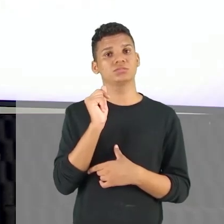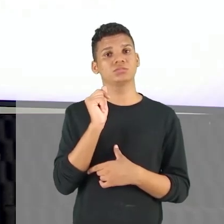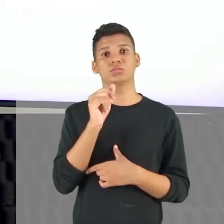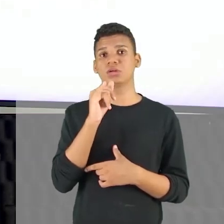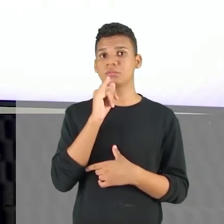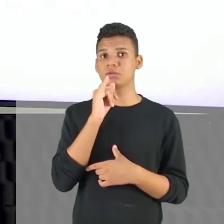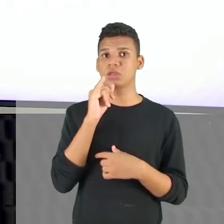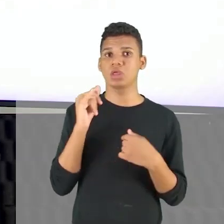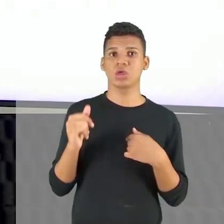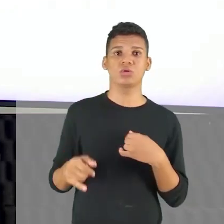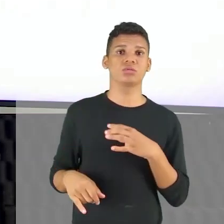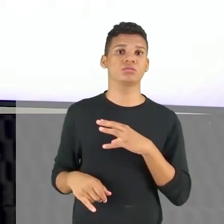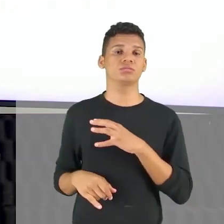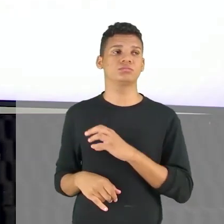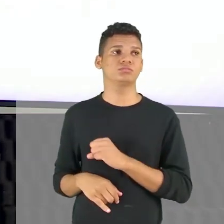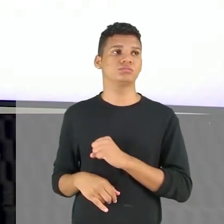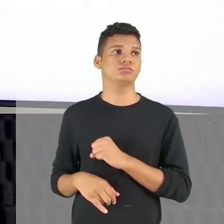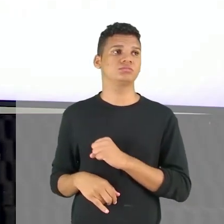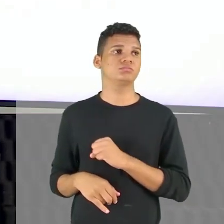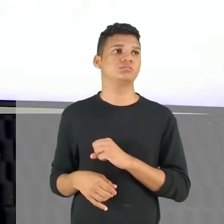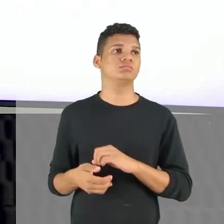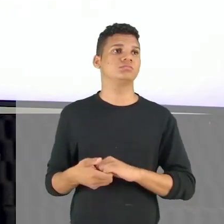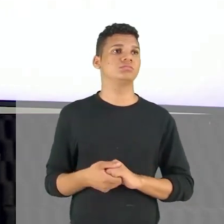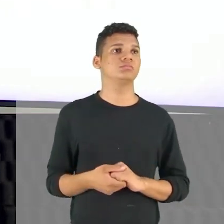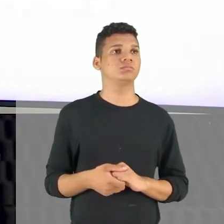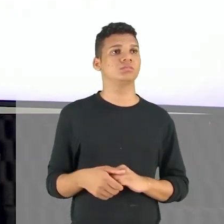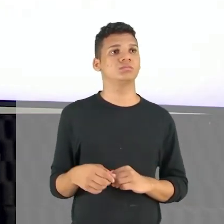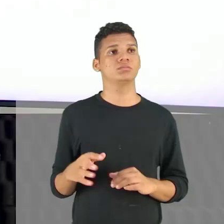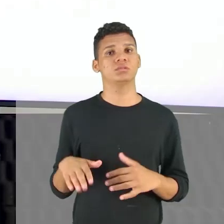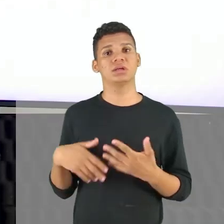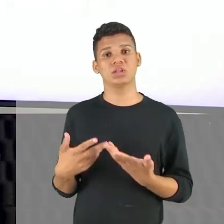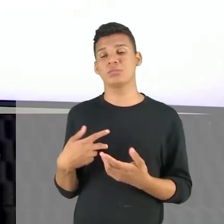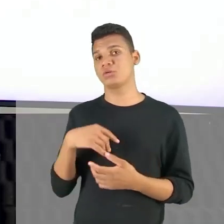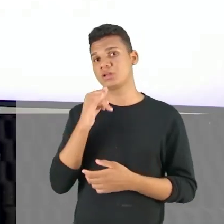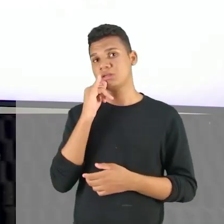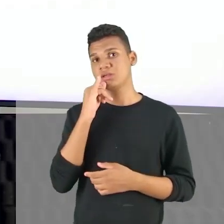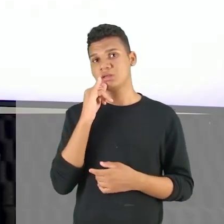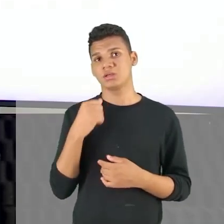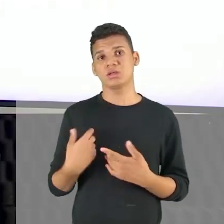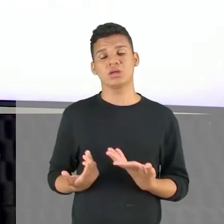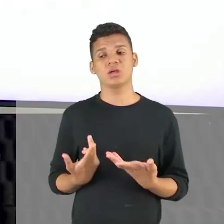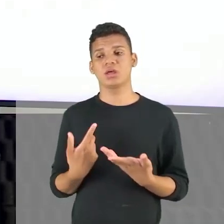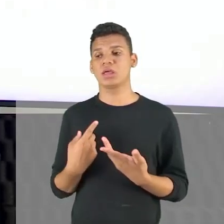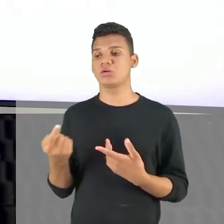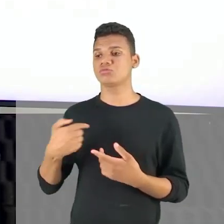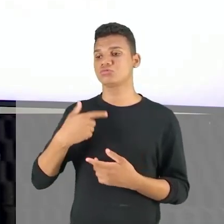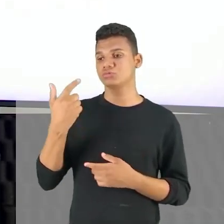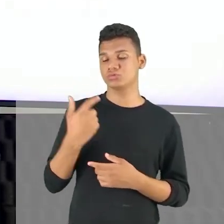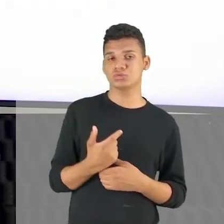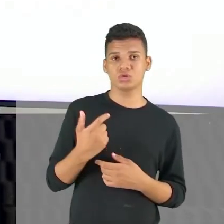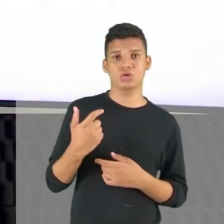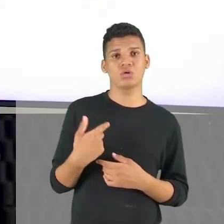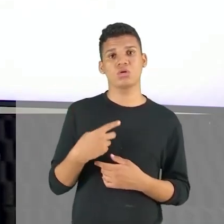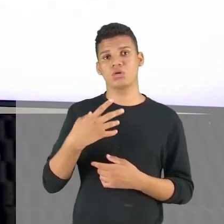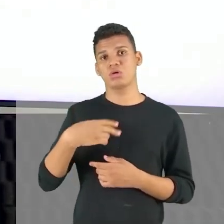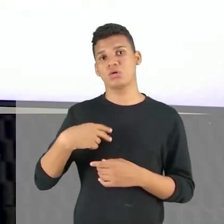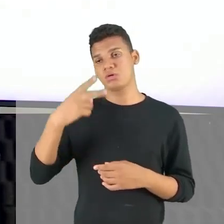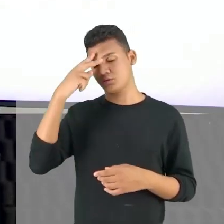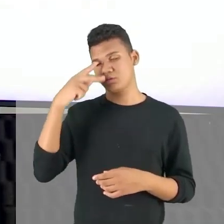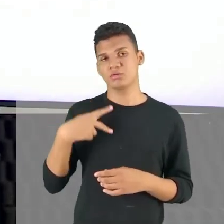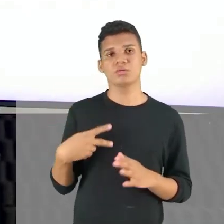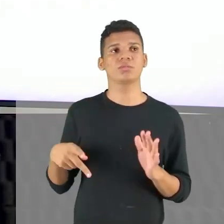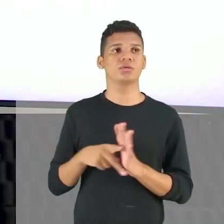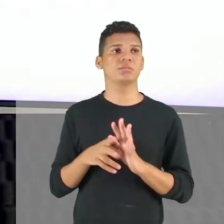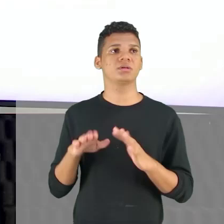amo. Então, para o gato, eu sou o seu dono. E como é que é dono na língua espanhola? Dueño. Então, a alternativa correta,